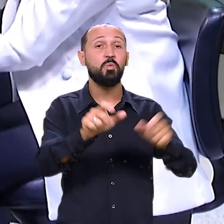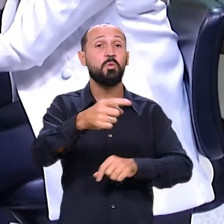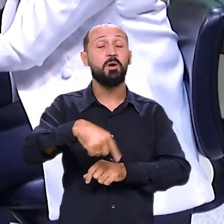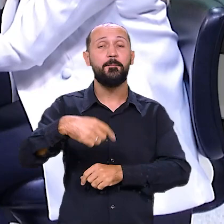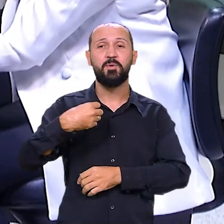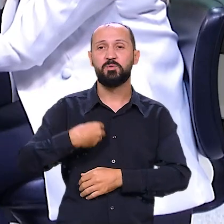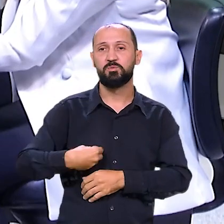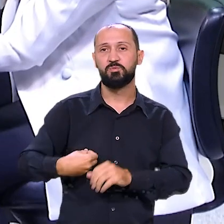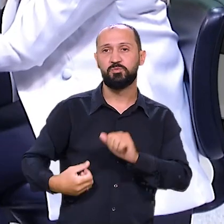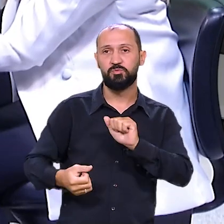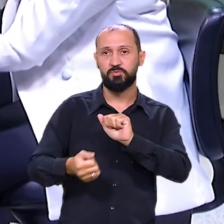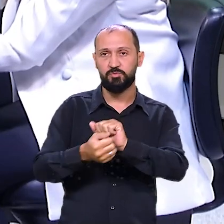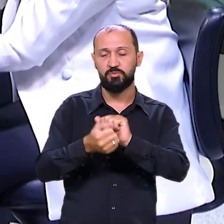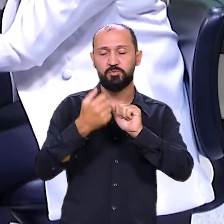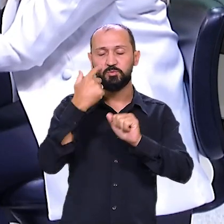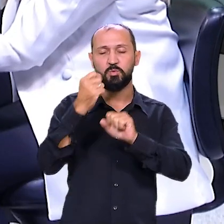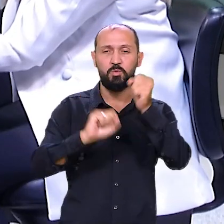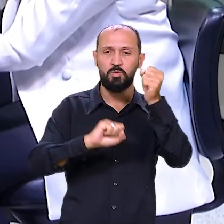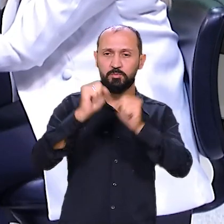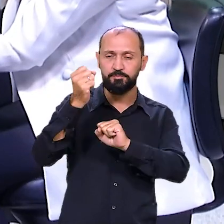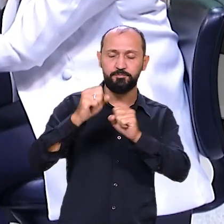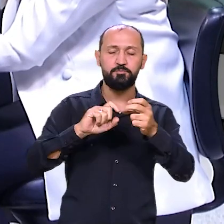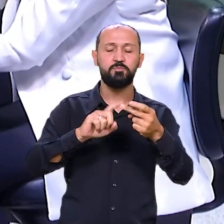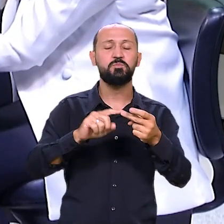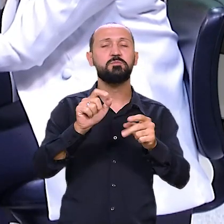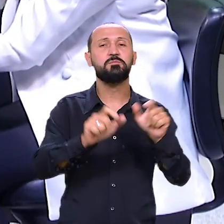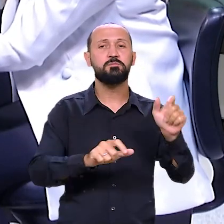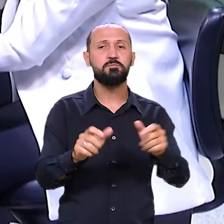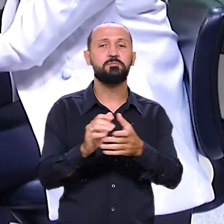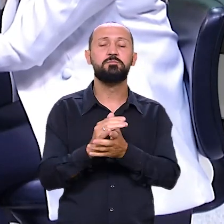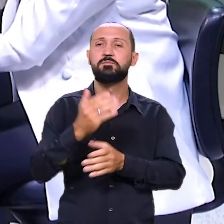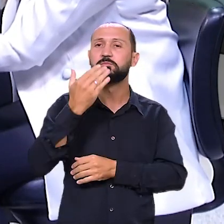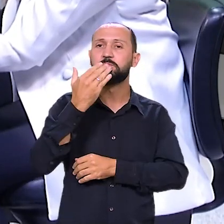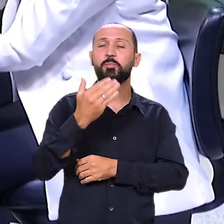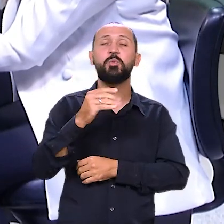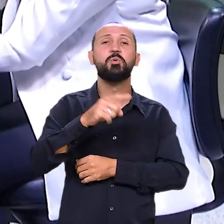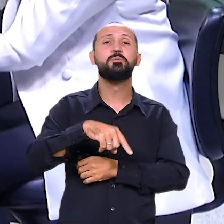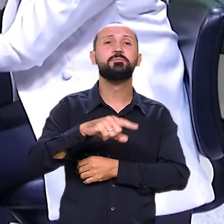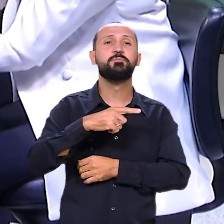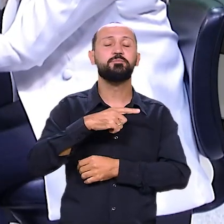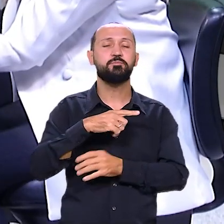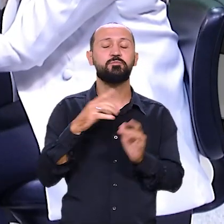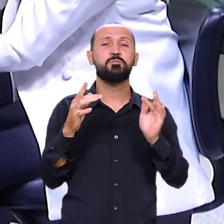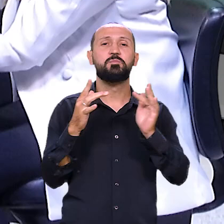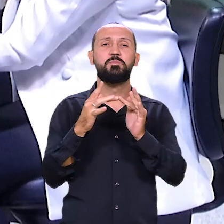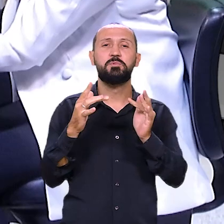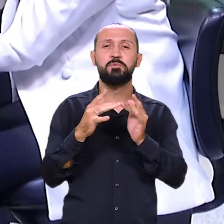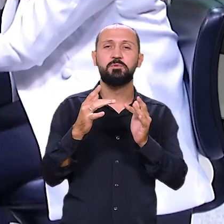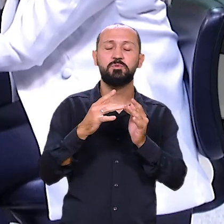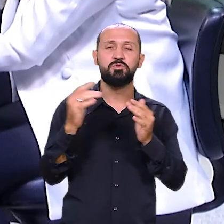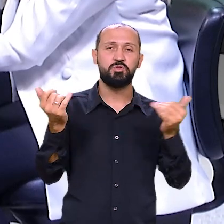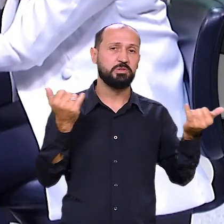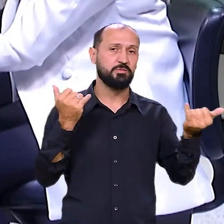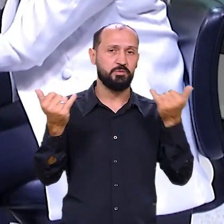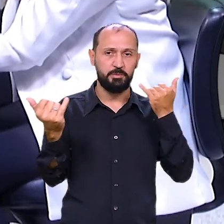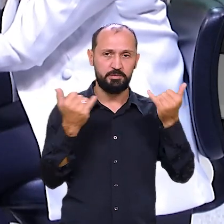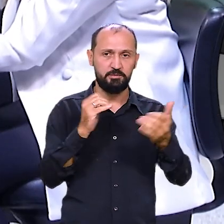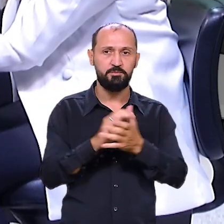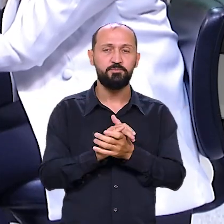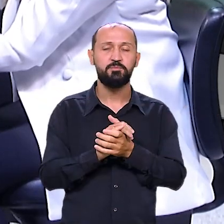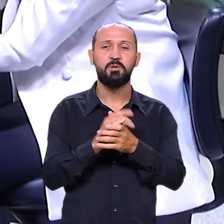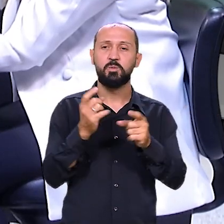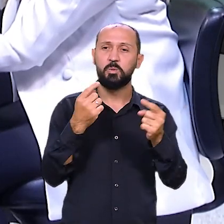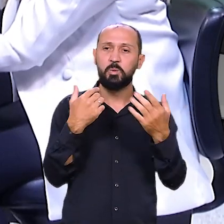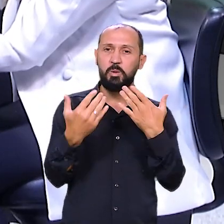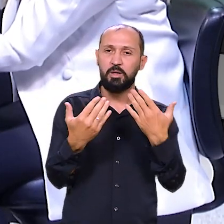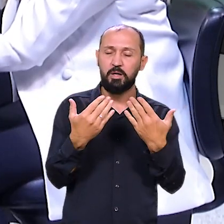atores envolvidos, com a indústria e com os produtores. Então, nós pedimos para ter acesso a essas informações,